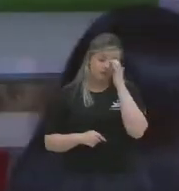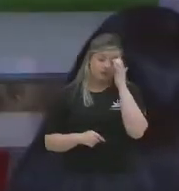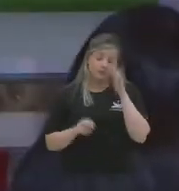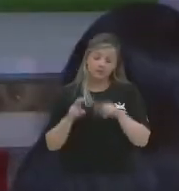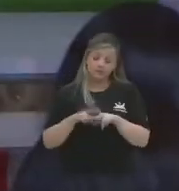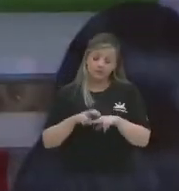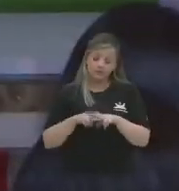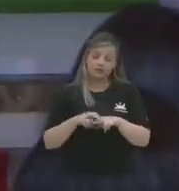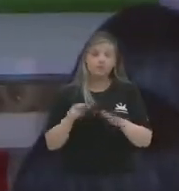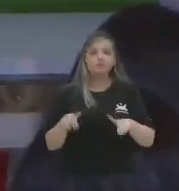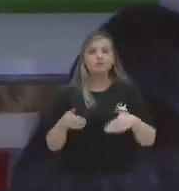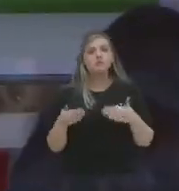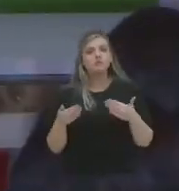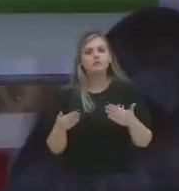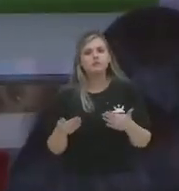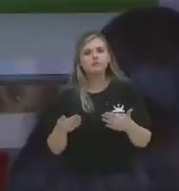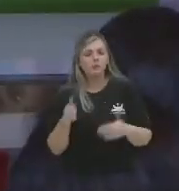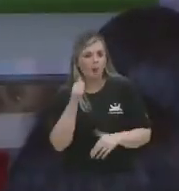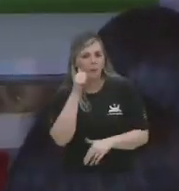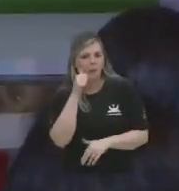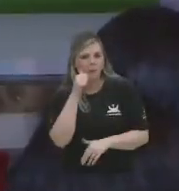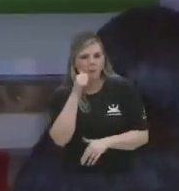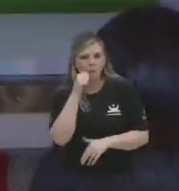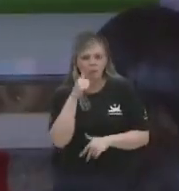E aí veio uma mulher da Samaria.